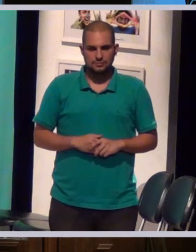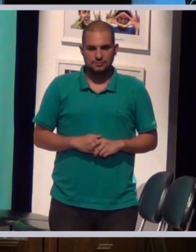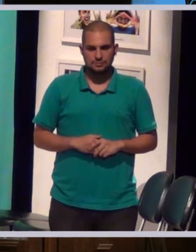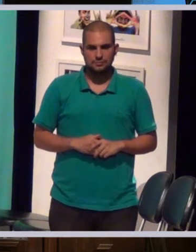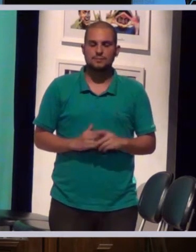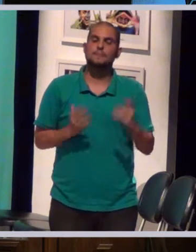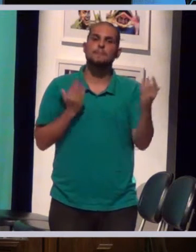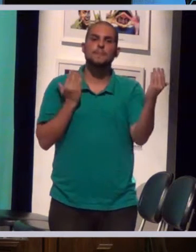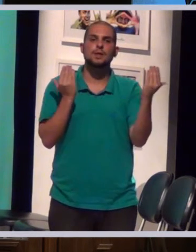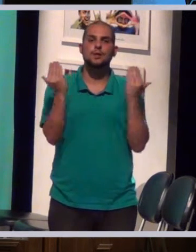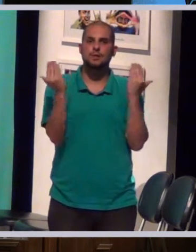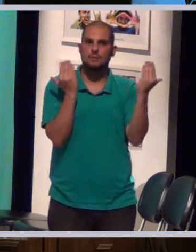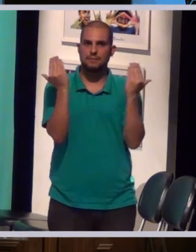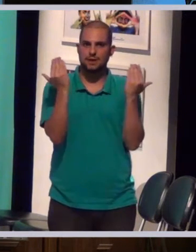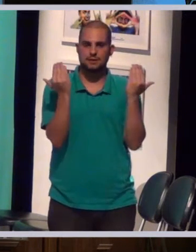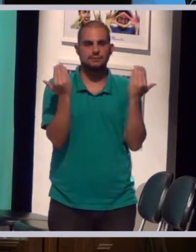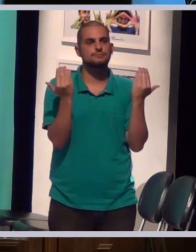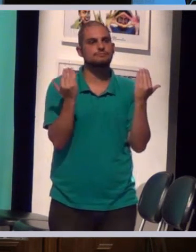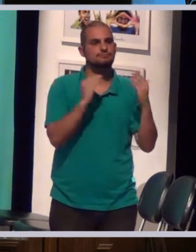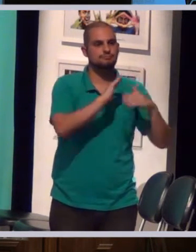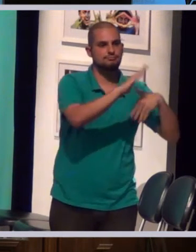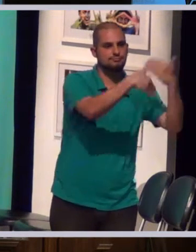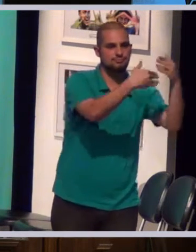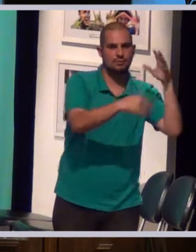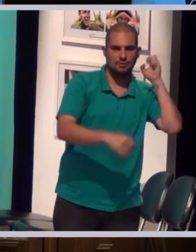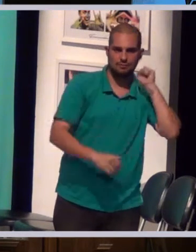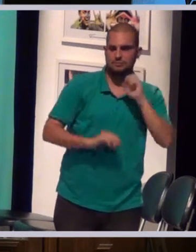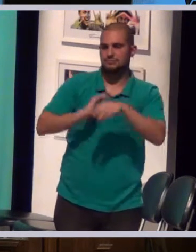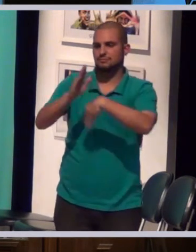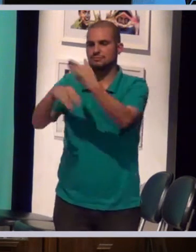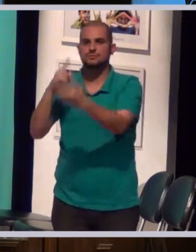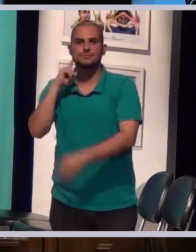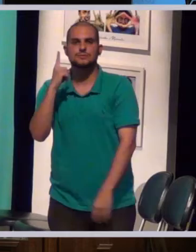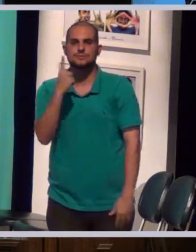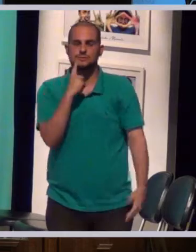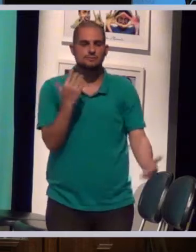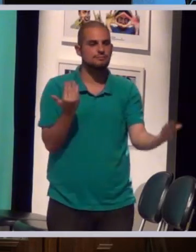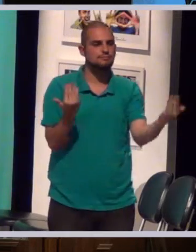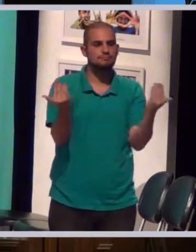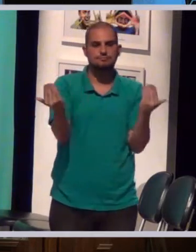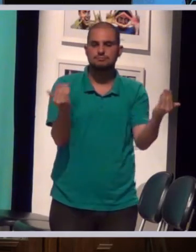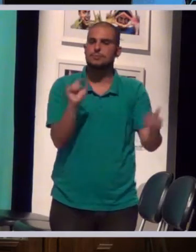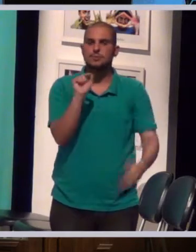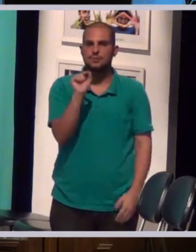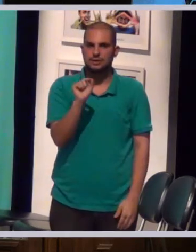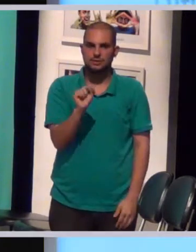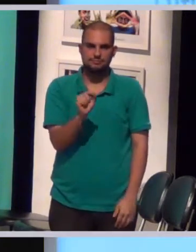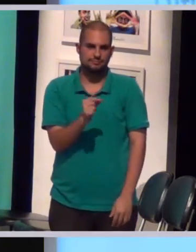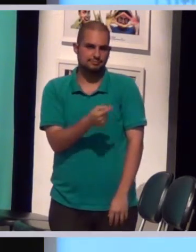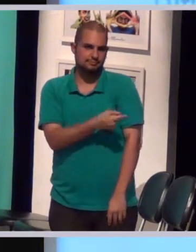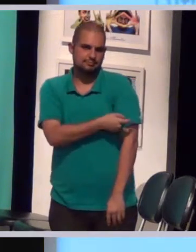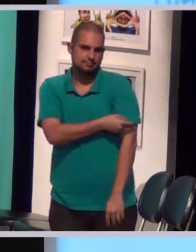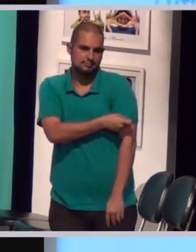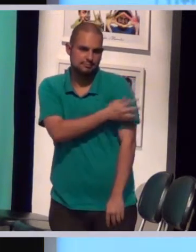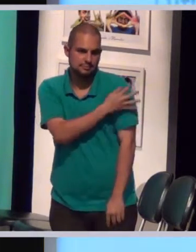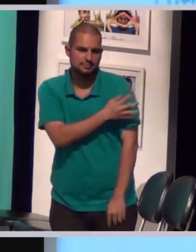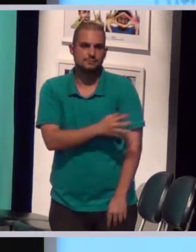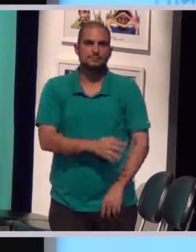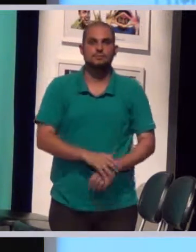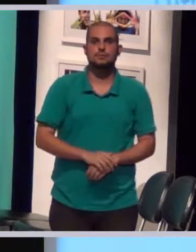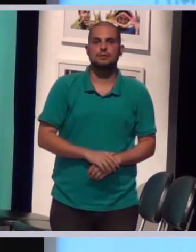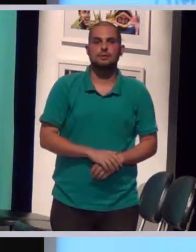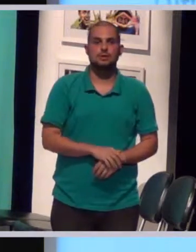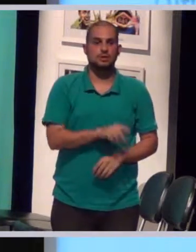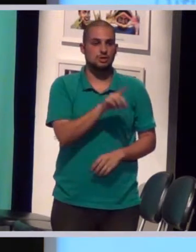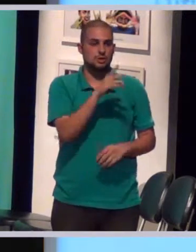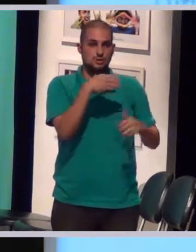Comparando o padrão de desempenho entre ouvintes e surdos, a gente percebe que nas séries iniciais, ordem direta é